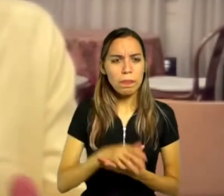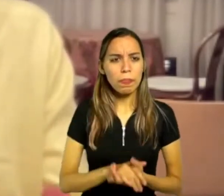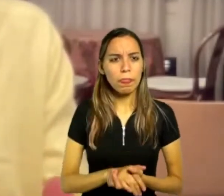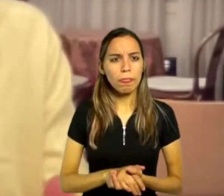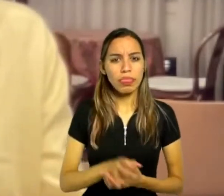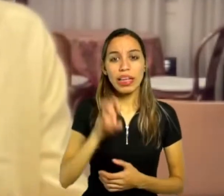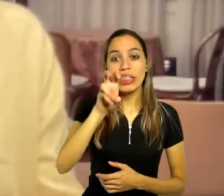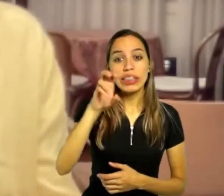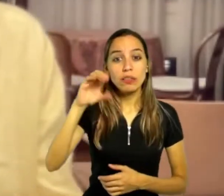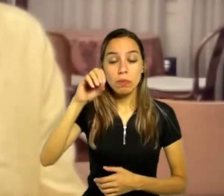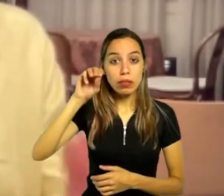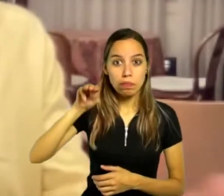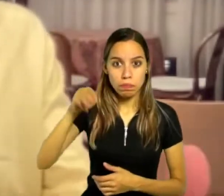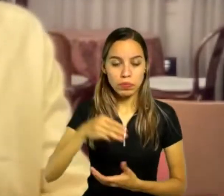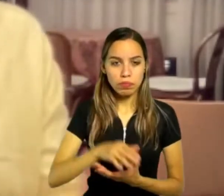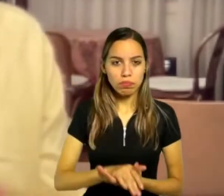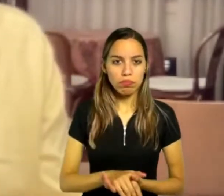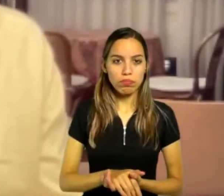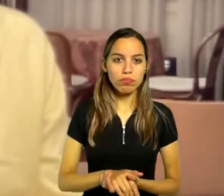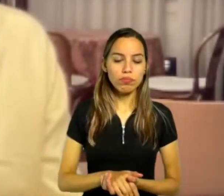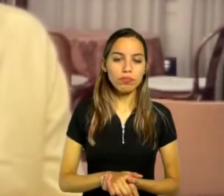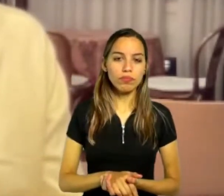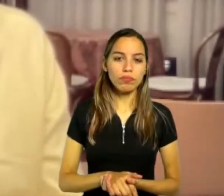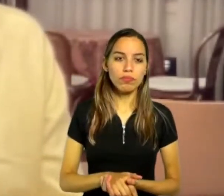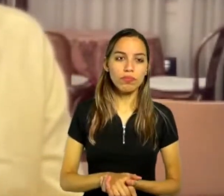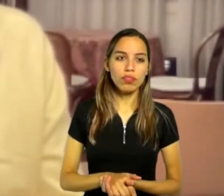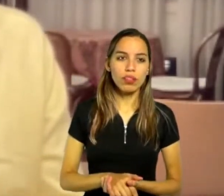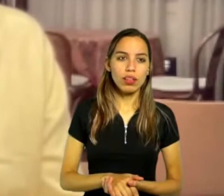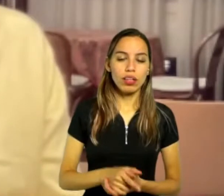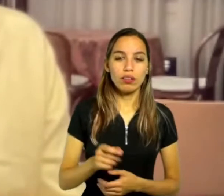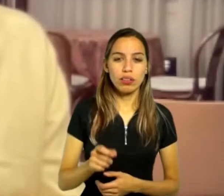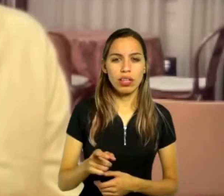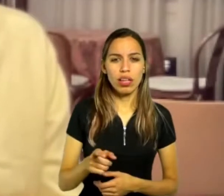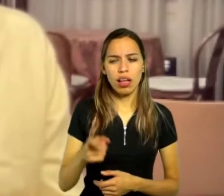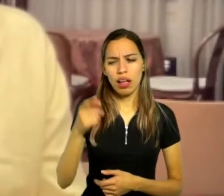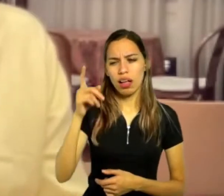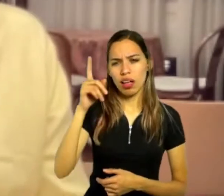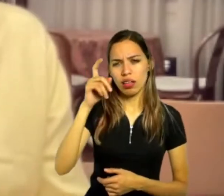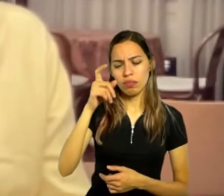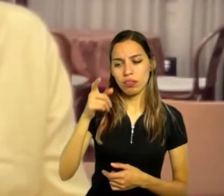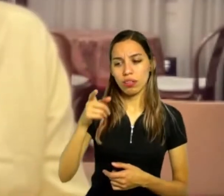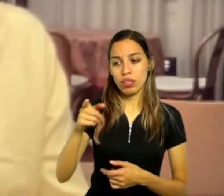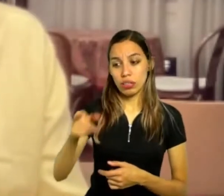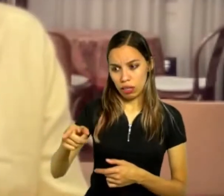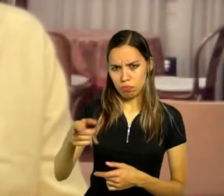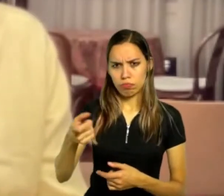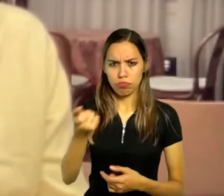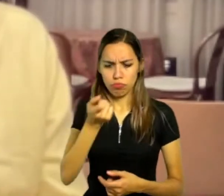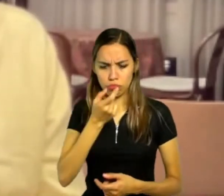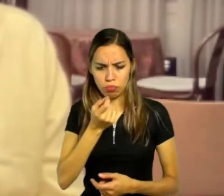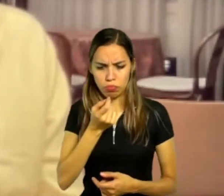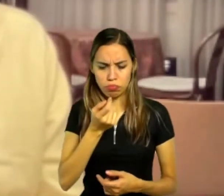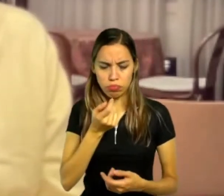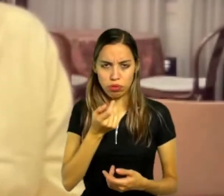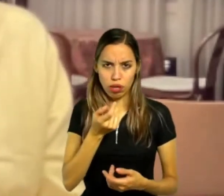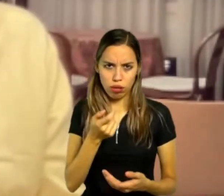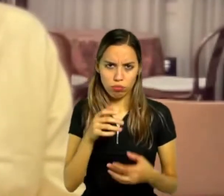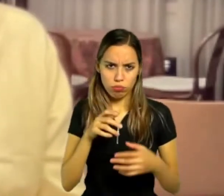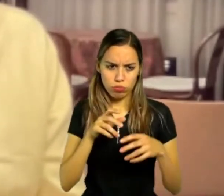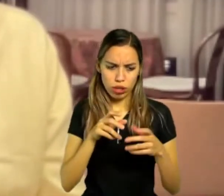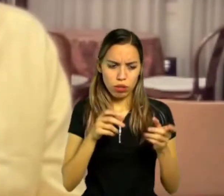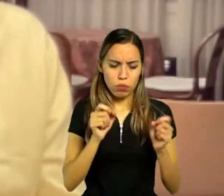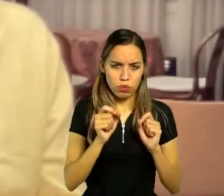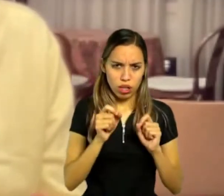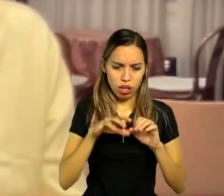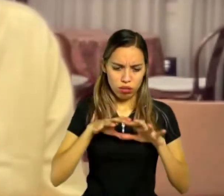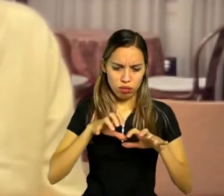modificam o panorama, modificam o curso natural da doença, né? Acho que esse é o grande desafio.